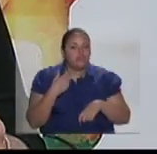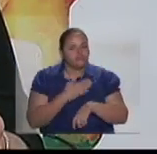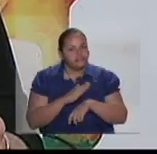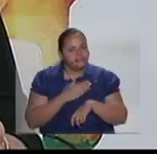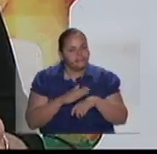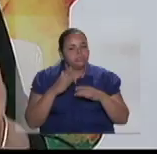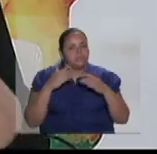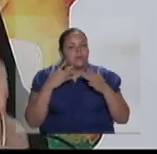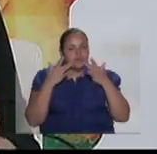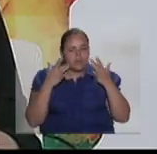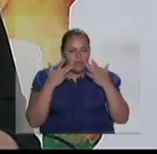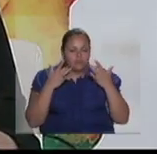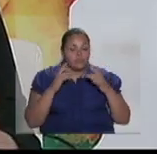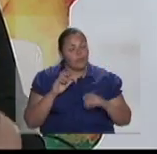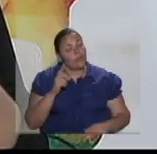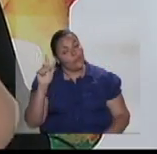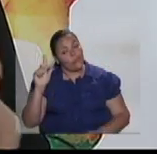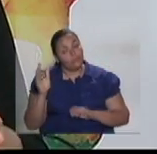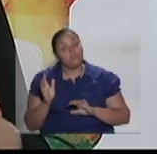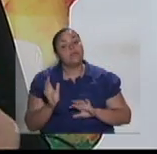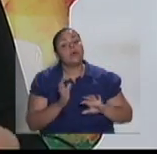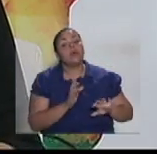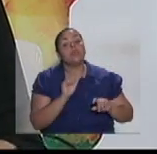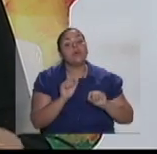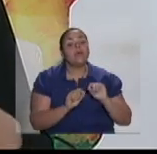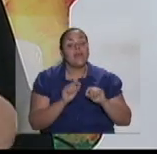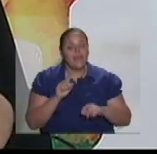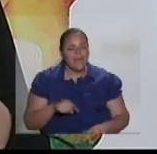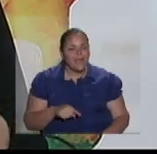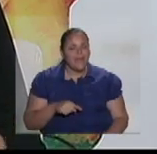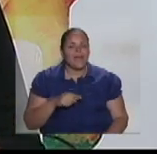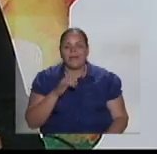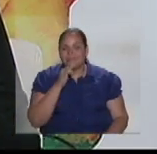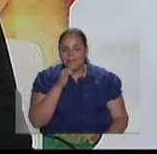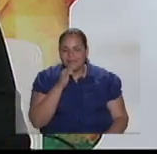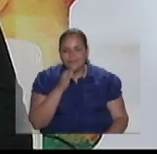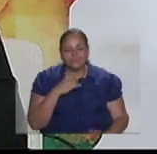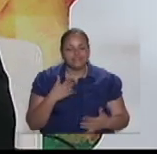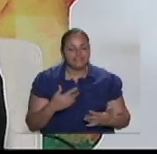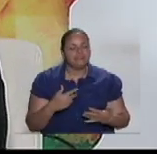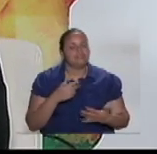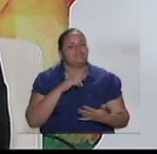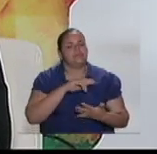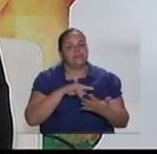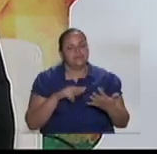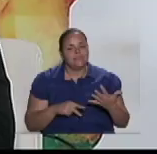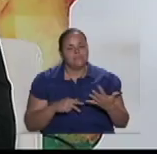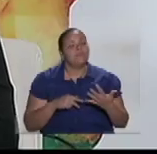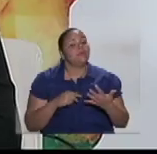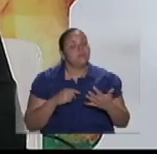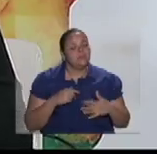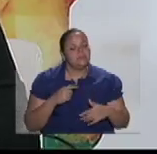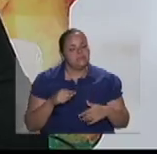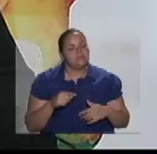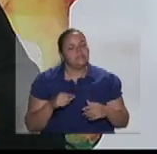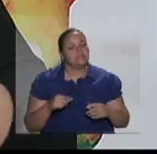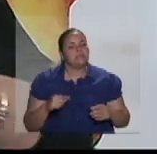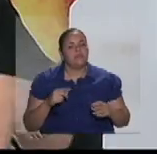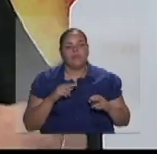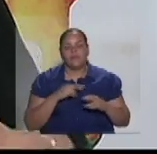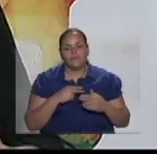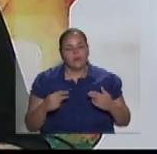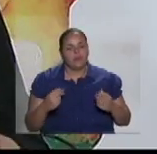vou dar conta. Isso é uma coisa. A outra coisa é você ter sistematicamente